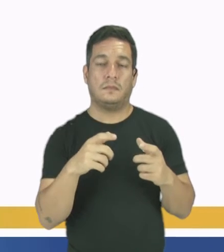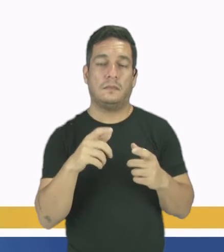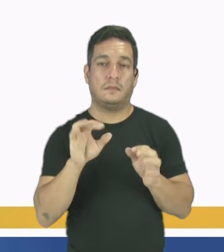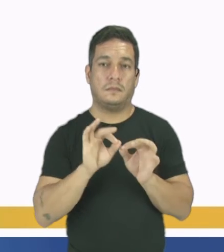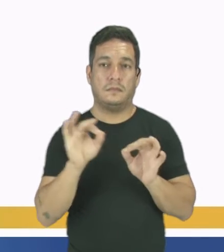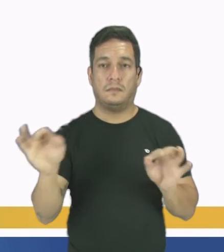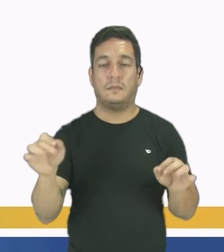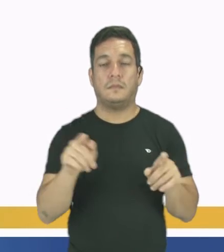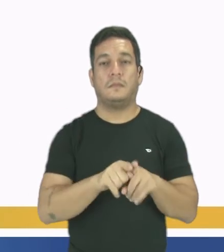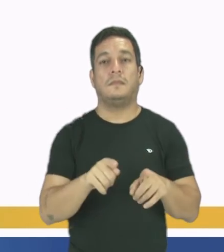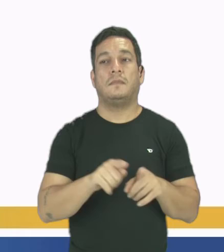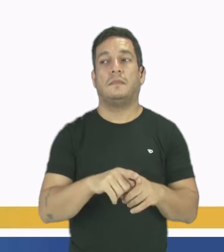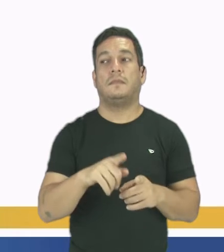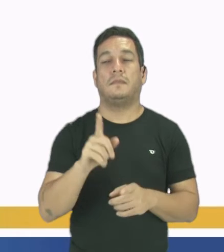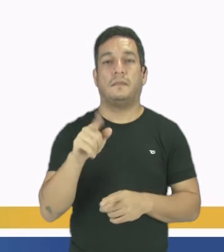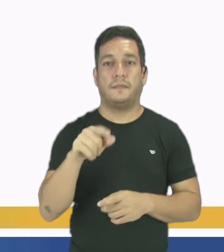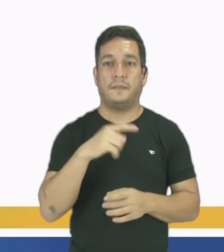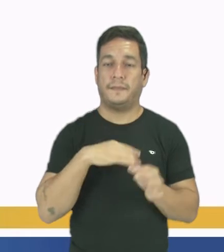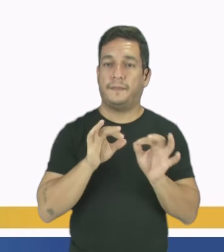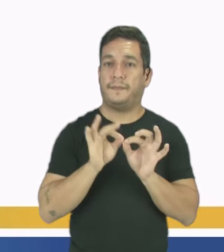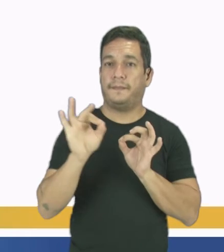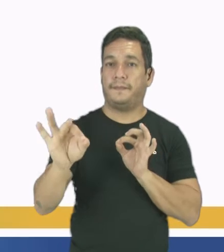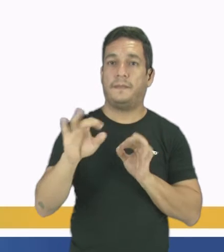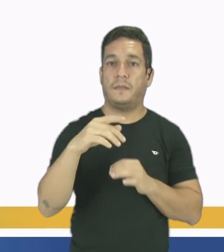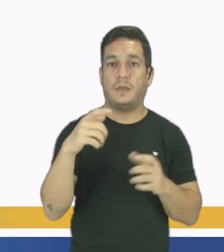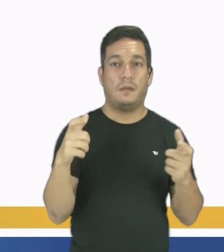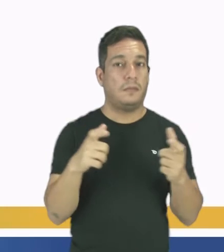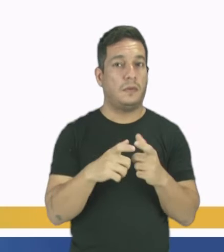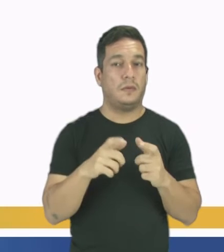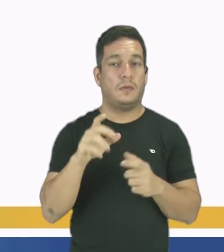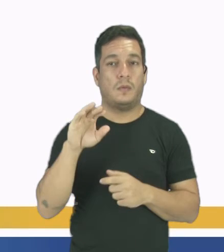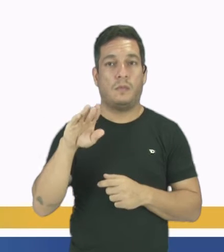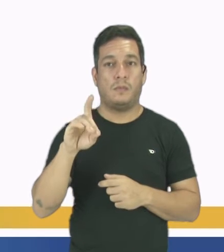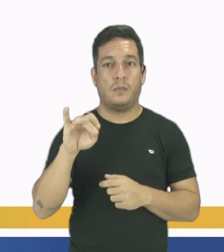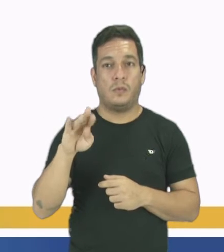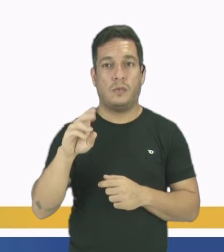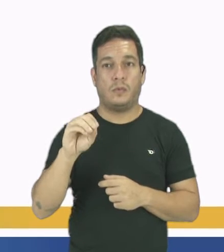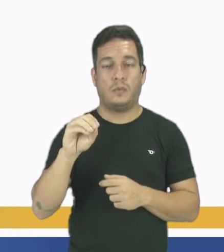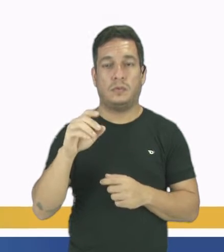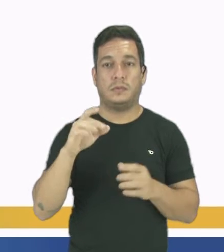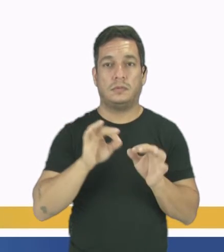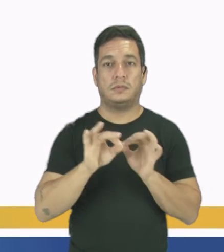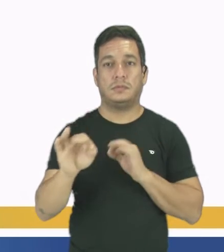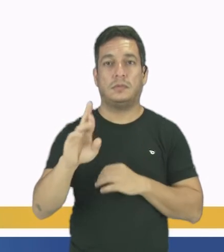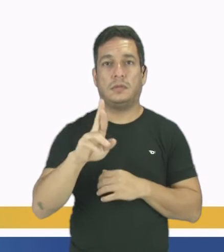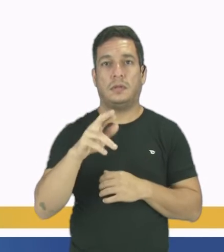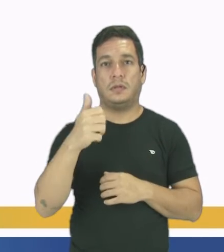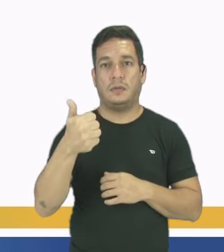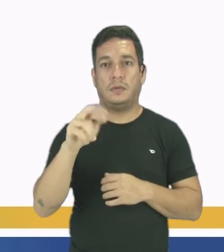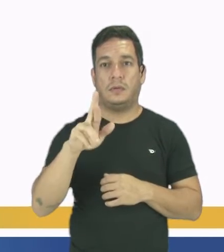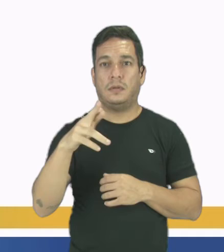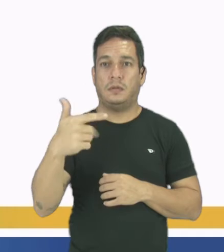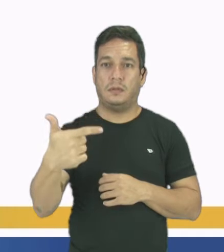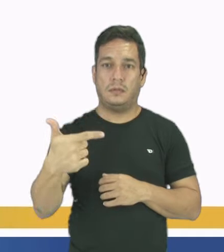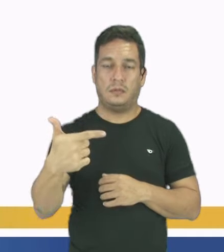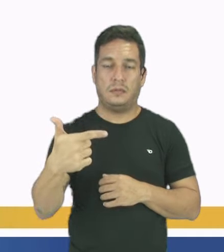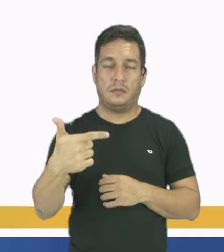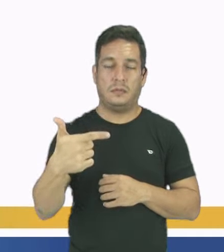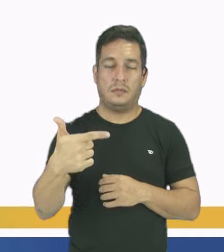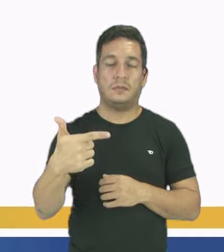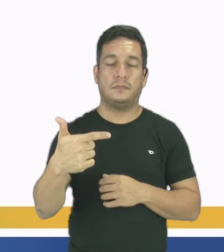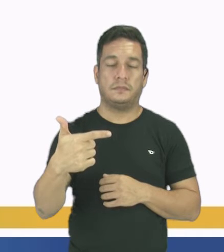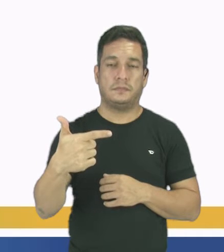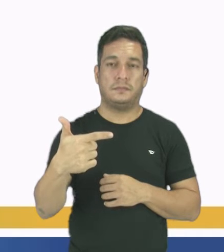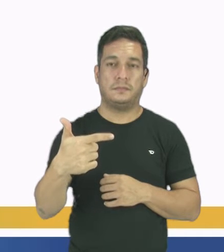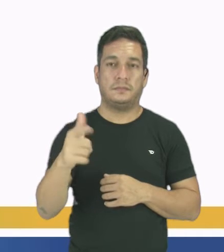distância, que, por sua vez, a distância será menor que o módulo da distância entre R1 e R2 das